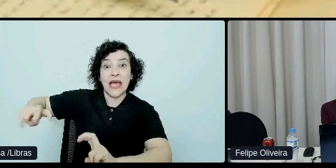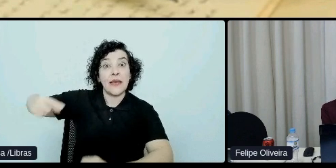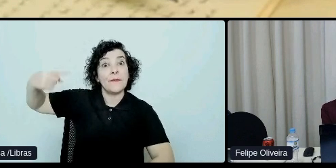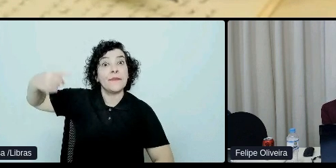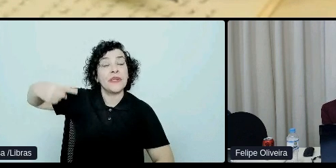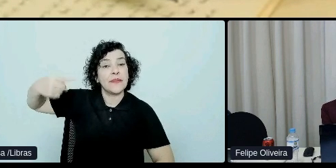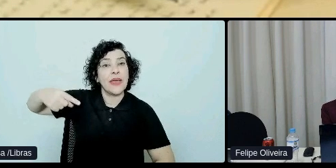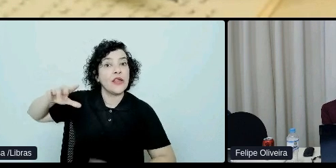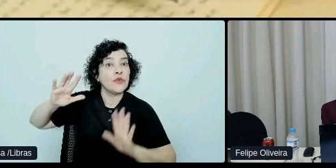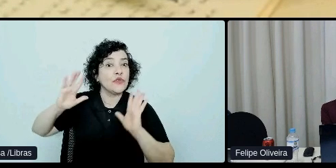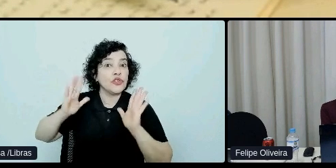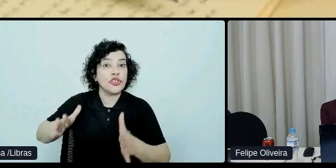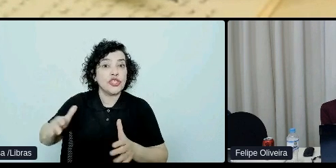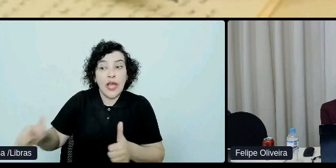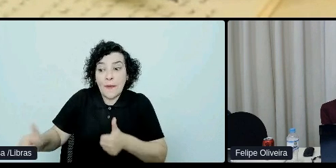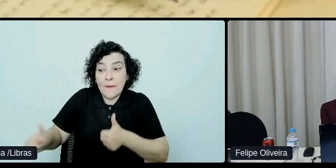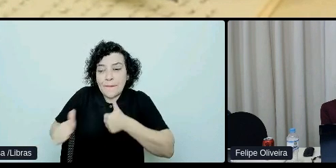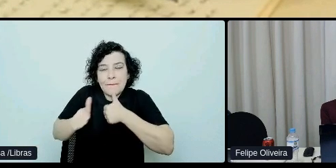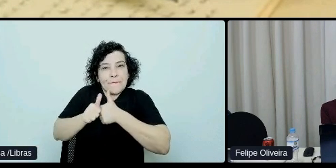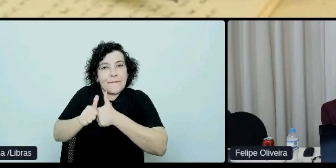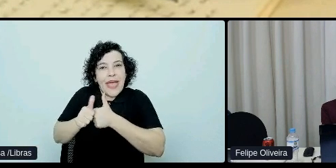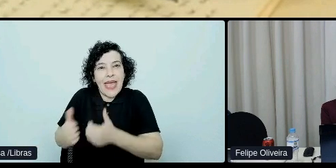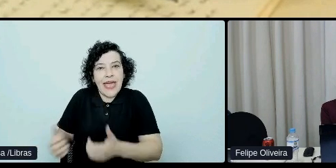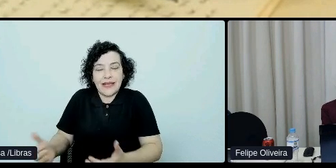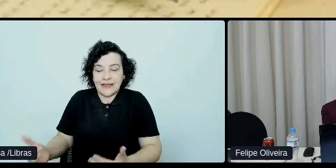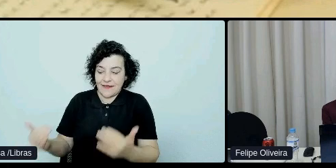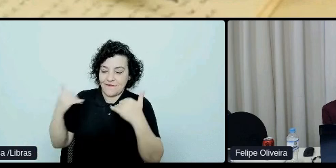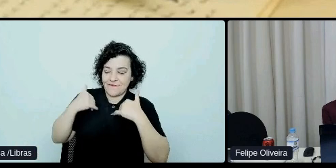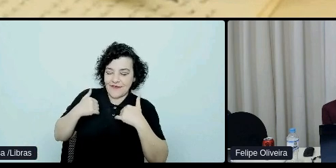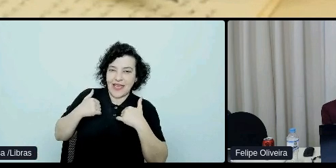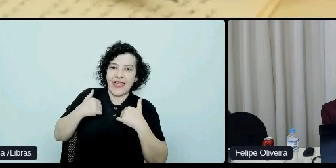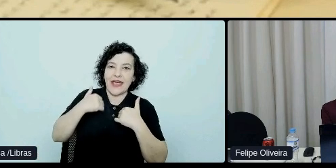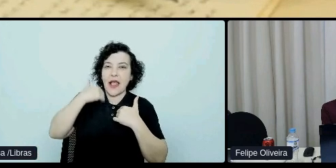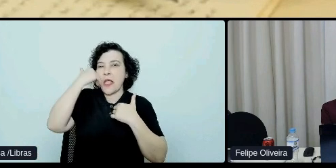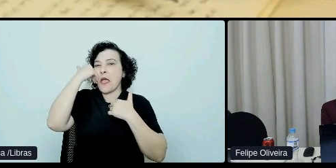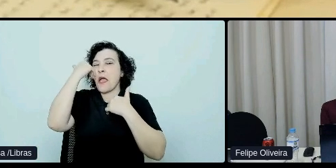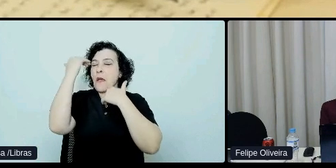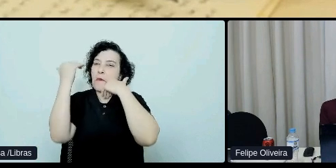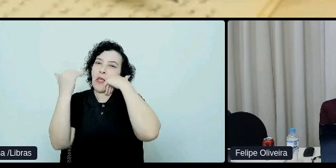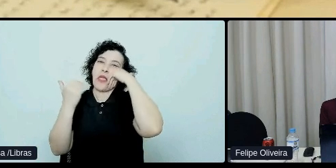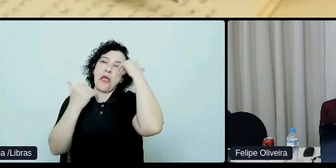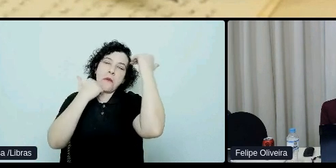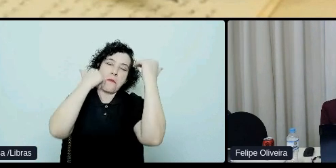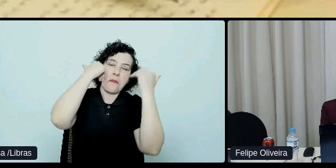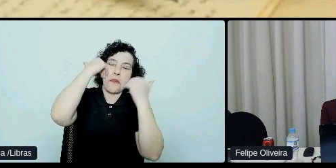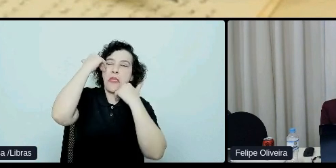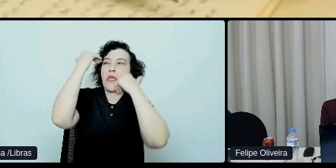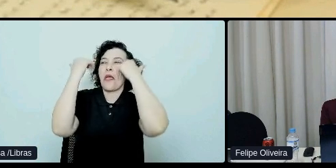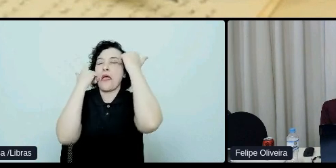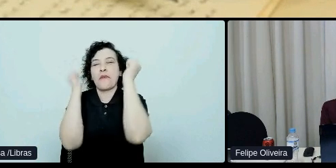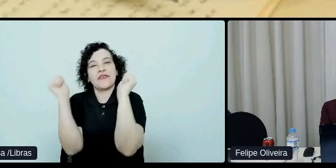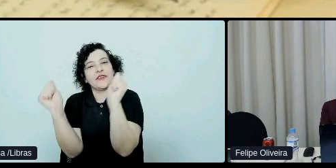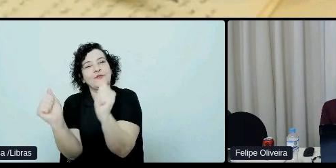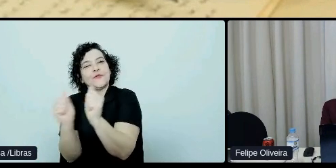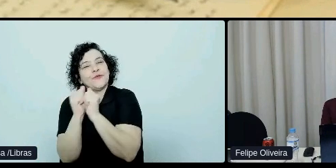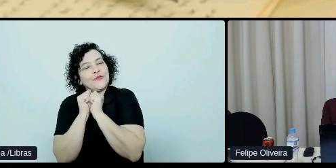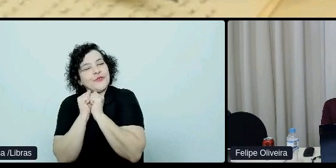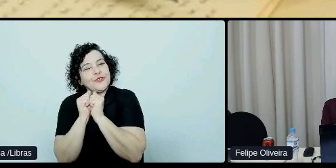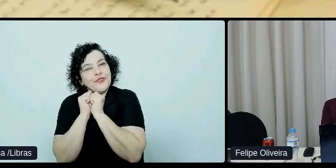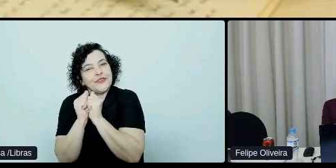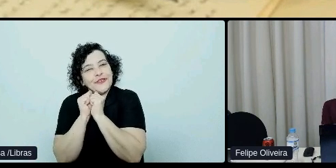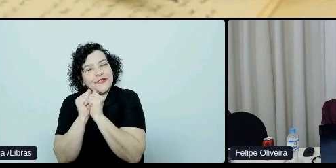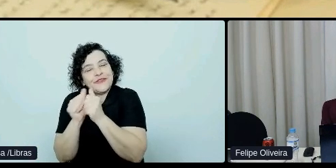vem correndo, pula em mim, e se eu estou chorando ela lambe minhas lágrimas, fica juntinho comigo, me faz